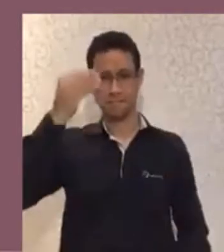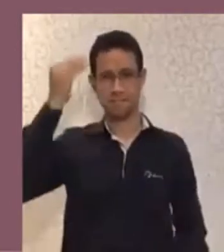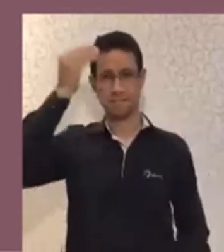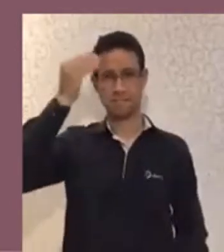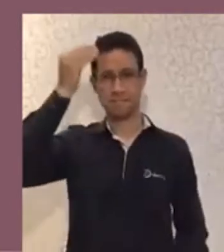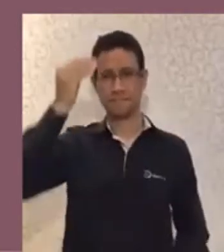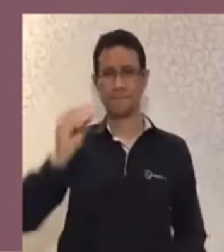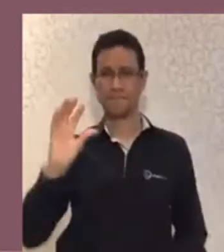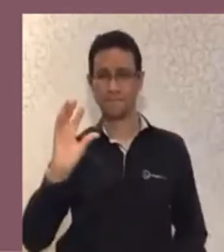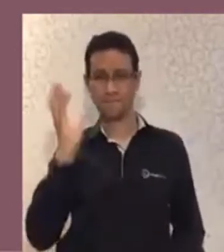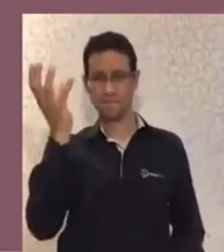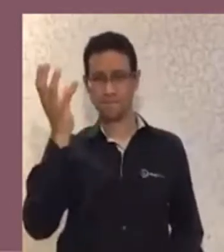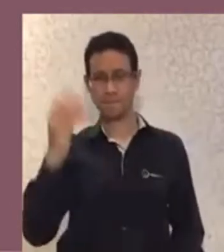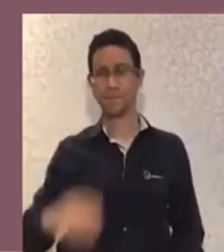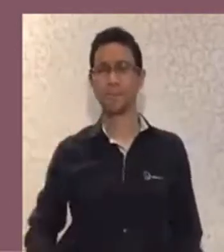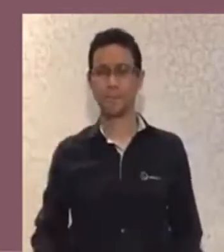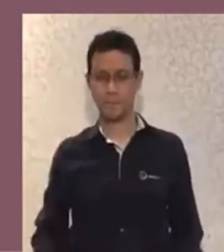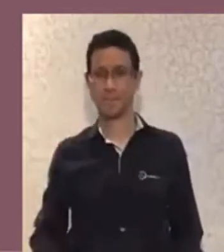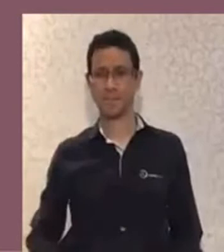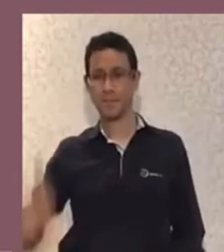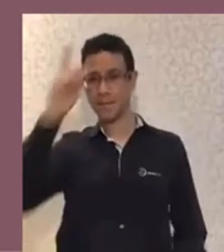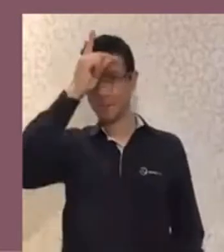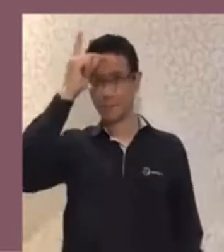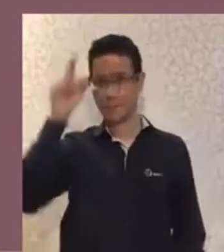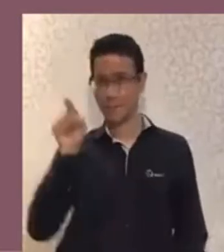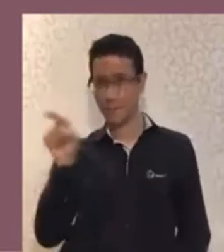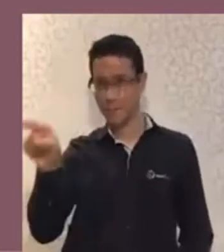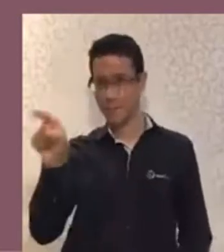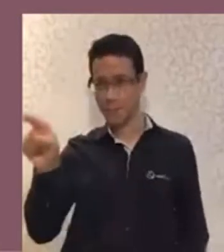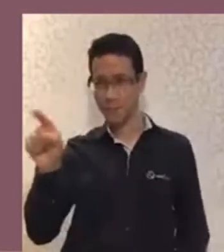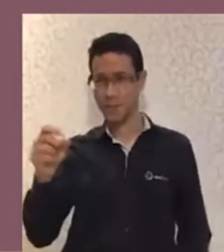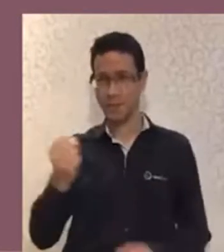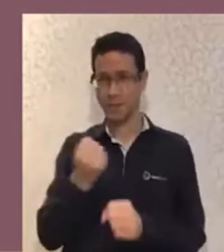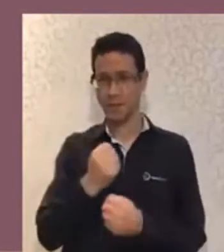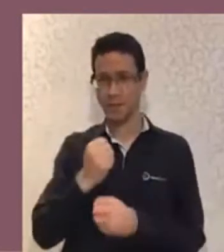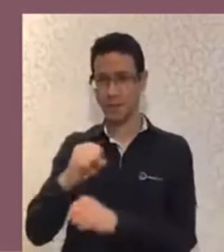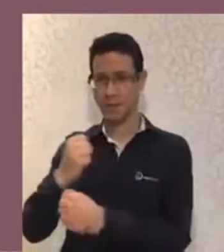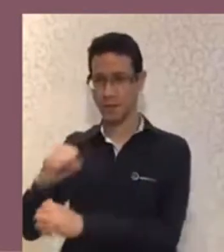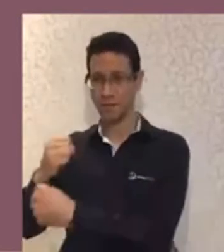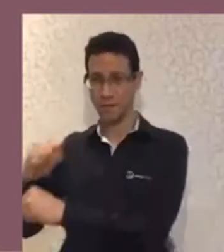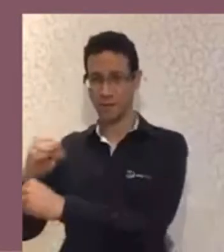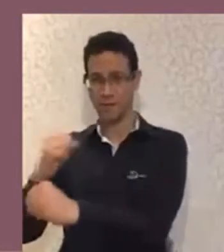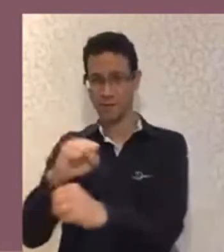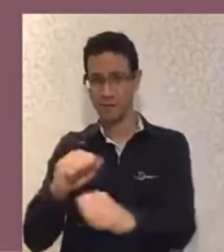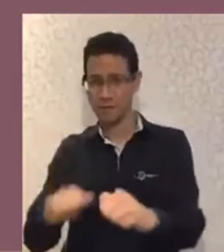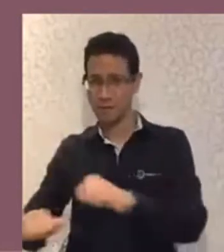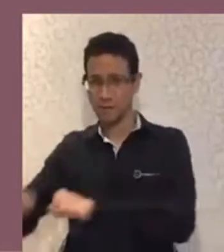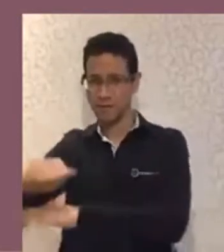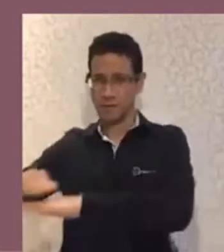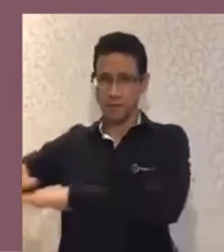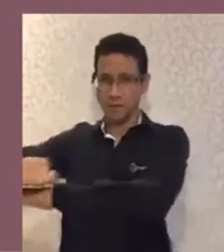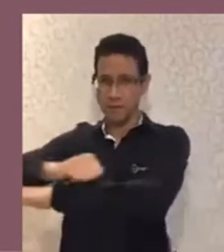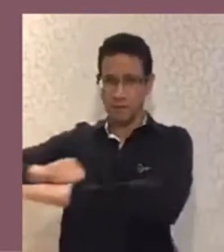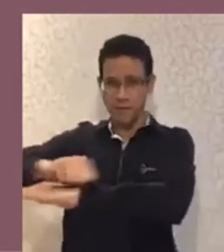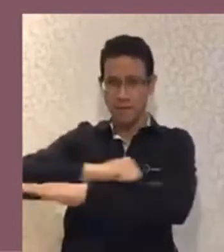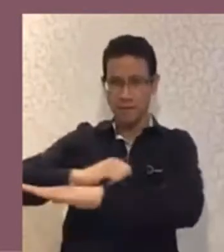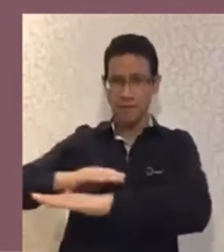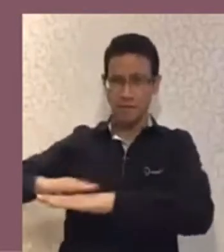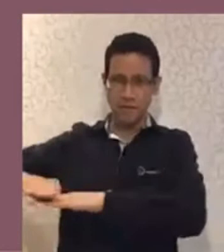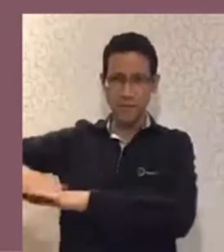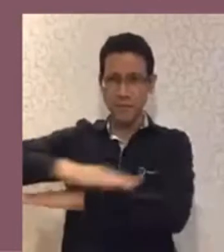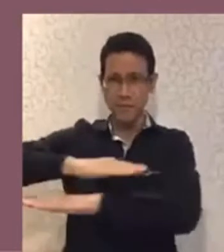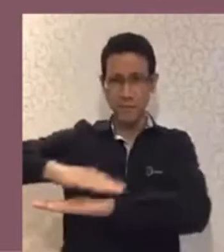Com uma pessoa que faz a limpeza, que cria condições para que eu possa trabalhar num ambiente sadio e